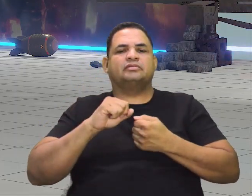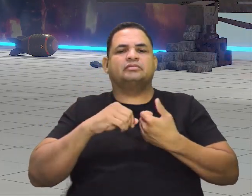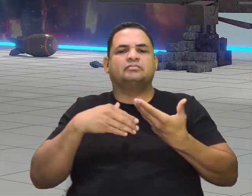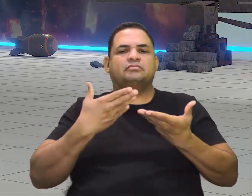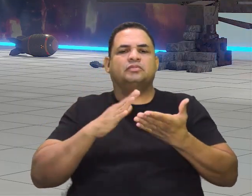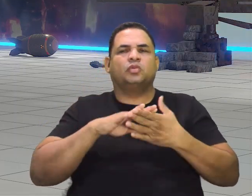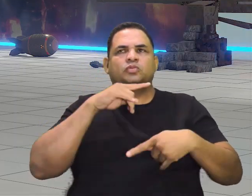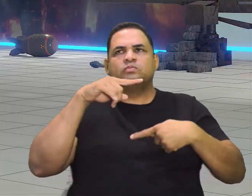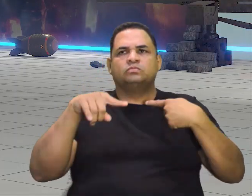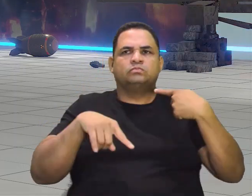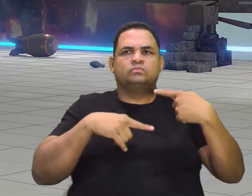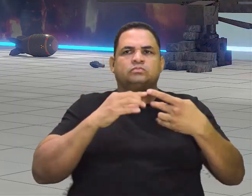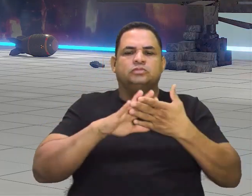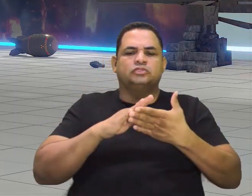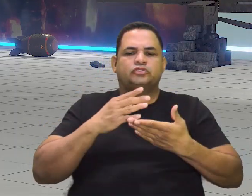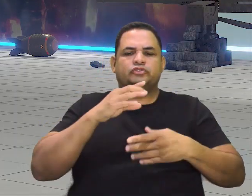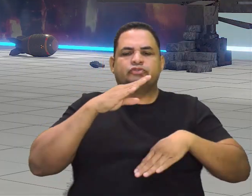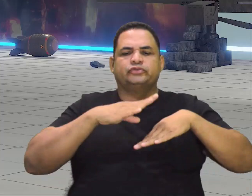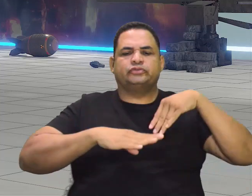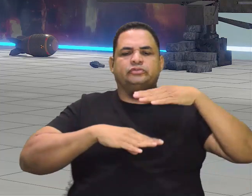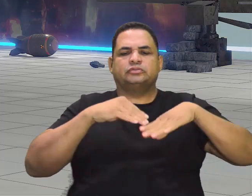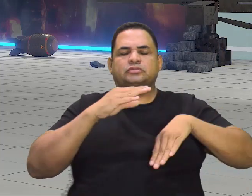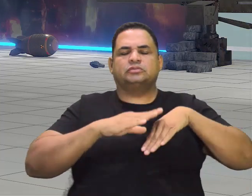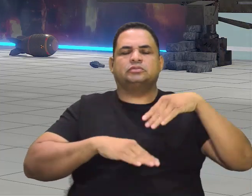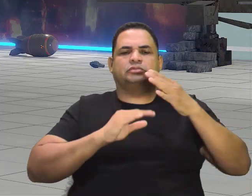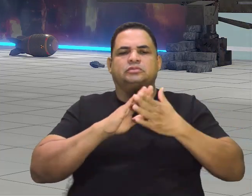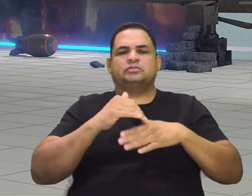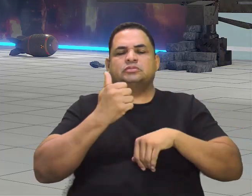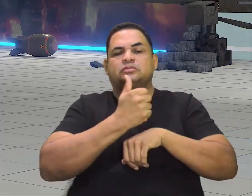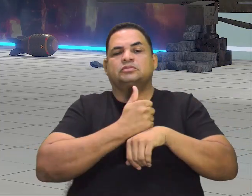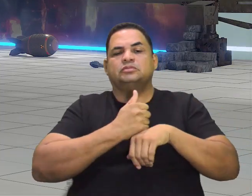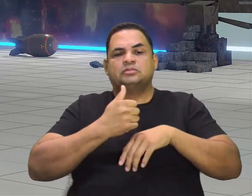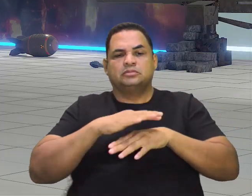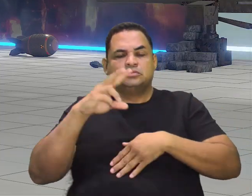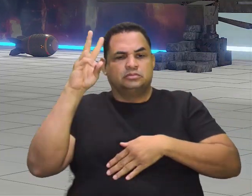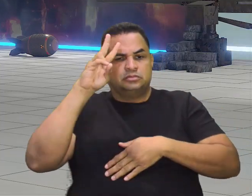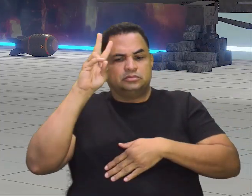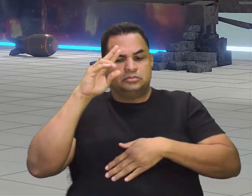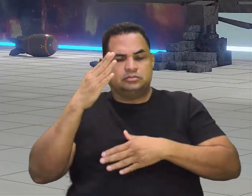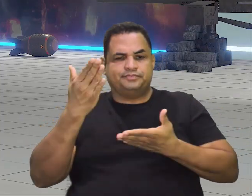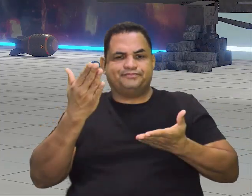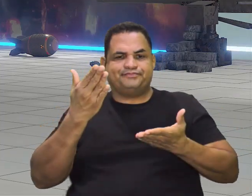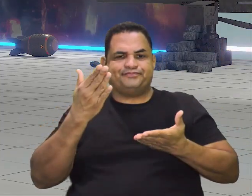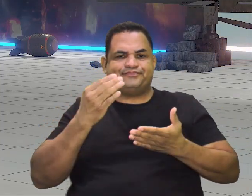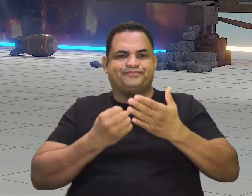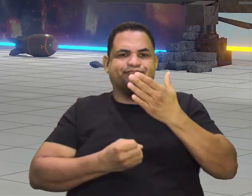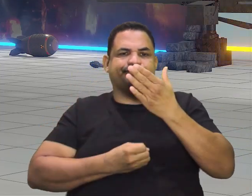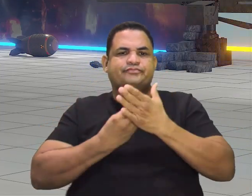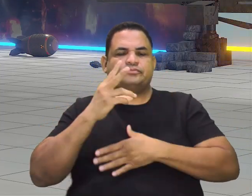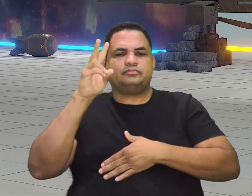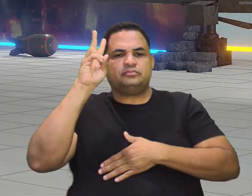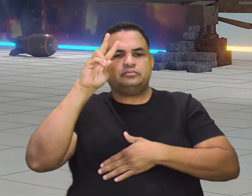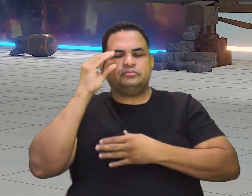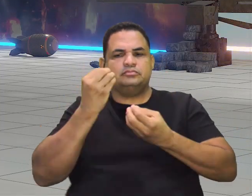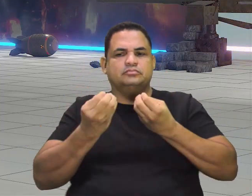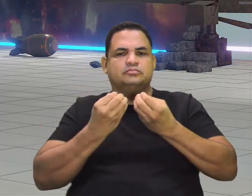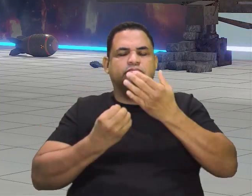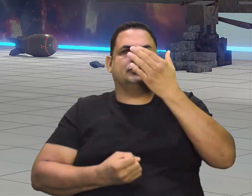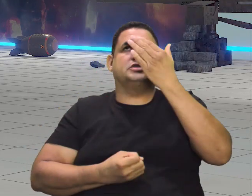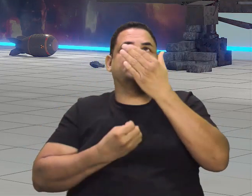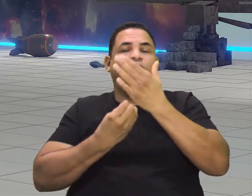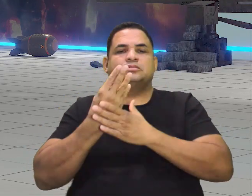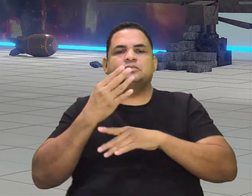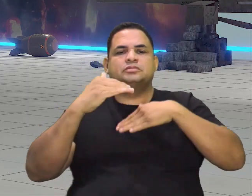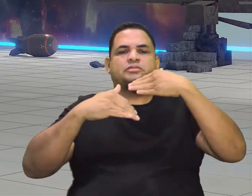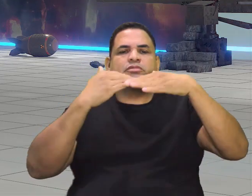sobre o papel do historiador, sobre as fontes históricas e sobre o nascimento